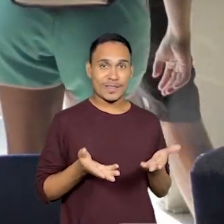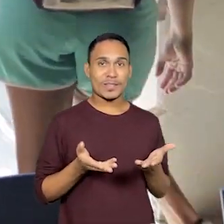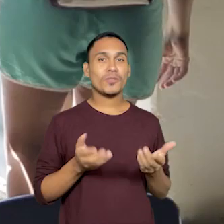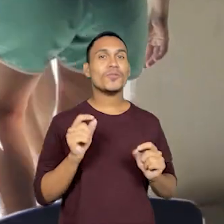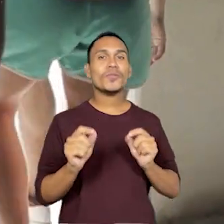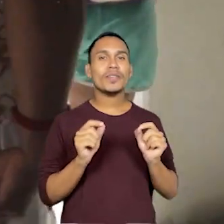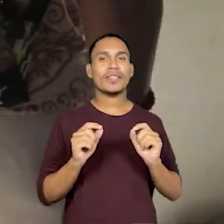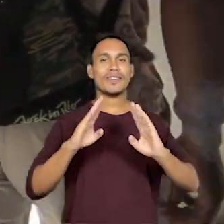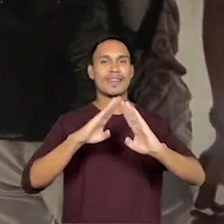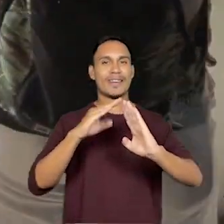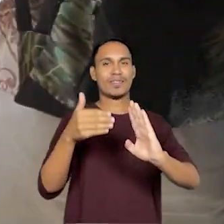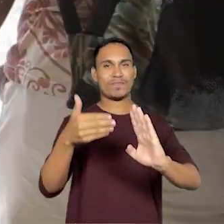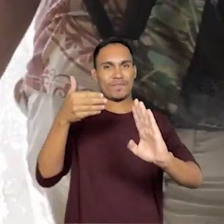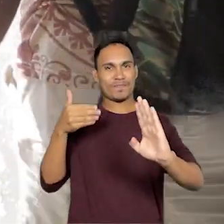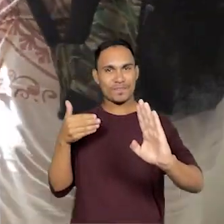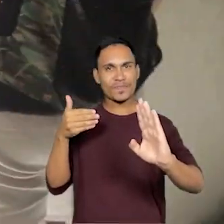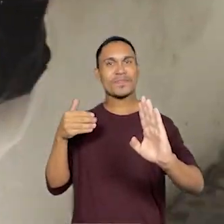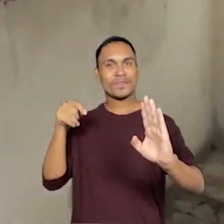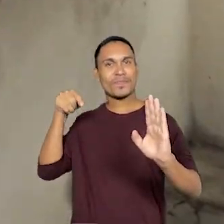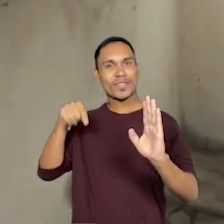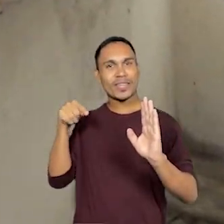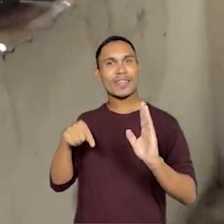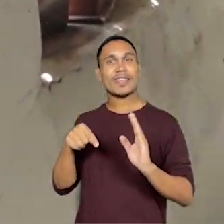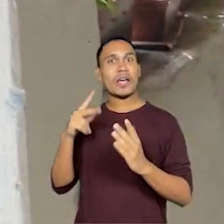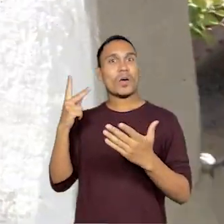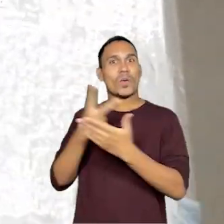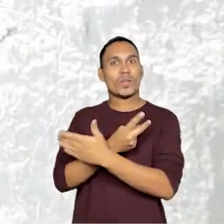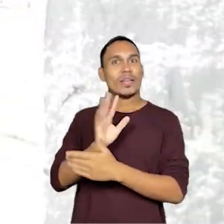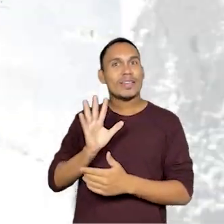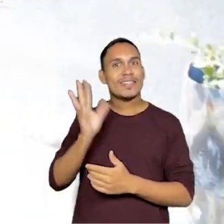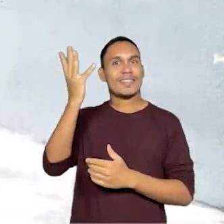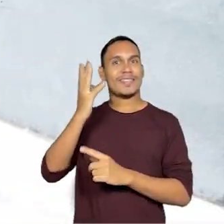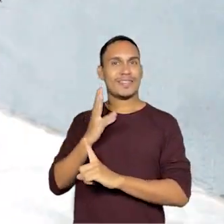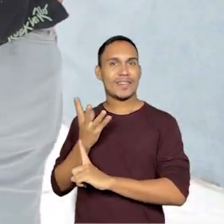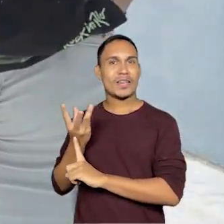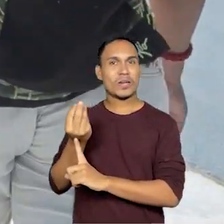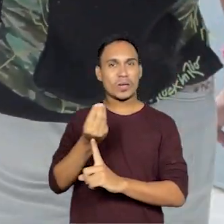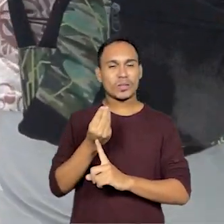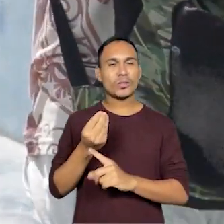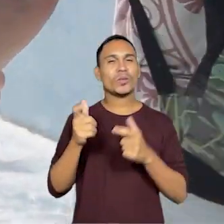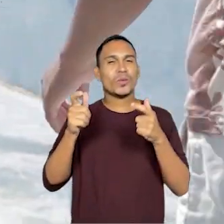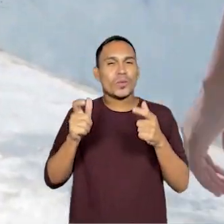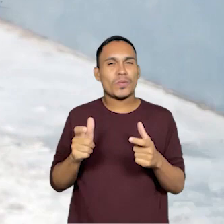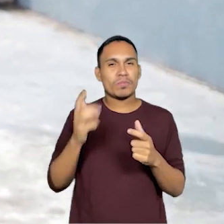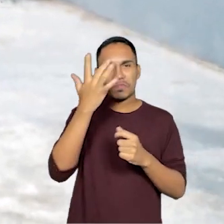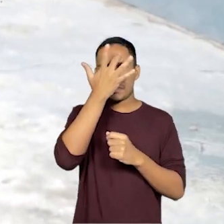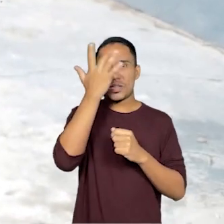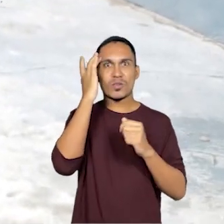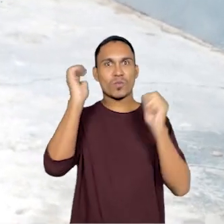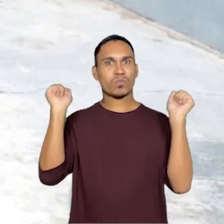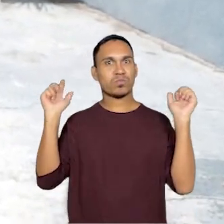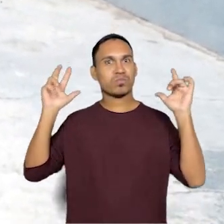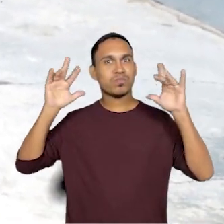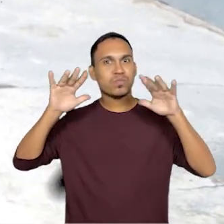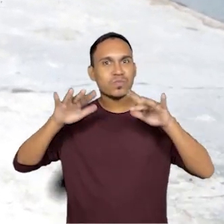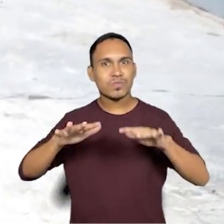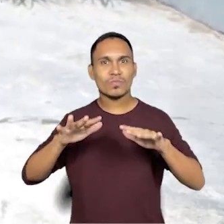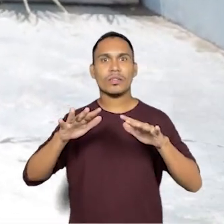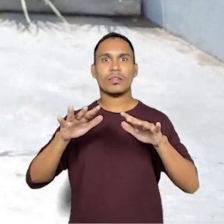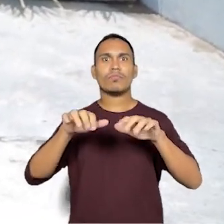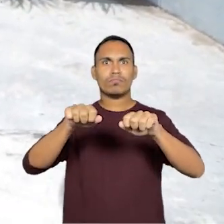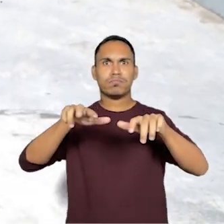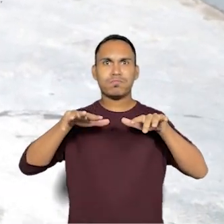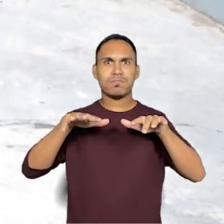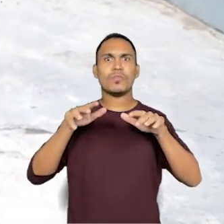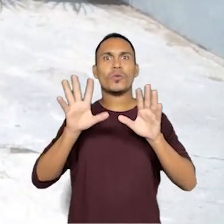mesa. Quintal, né? O nosso quintal teatro. Deslocam-se para o quintal. Isso aqui a gente transforma num espaço cênico,